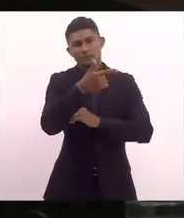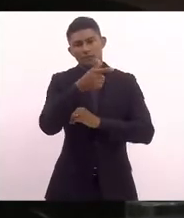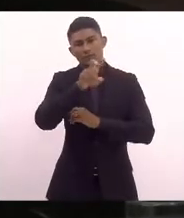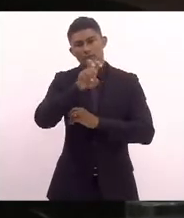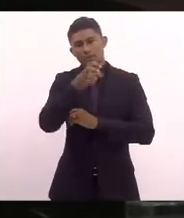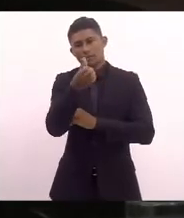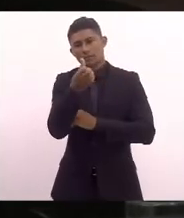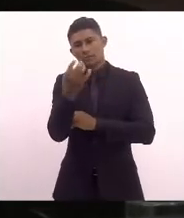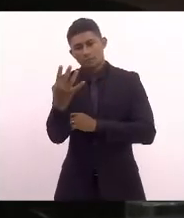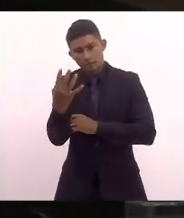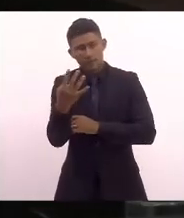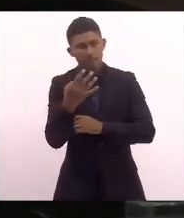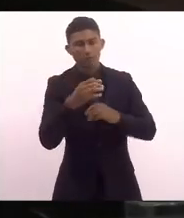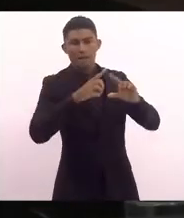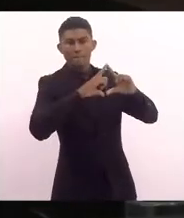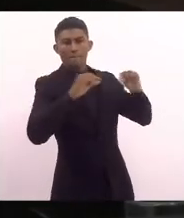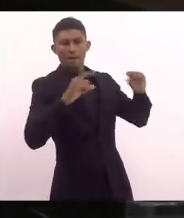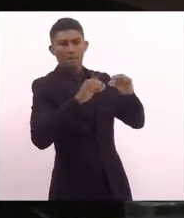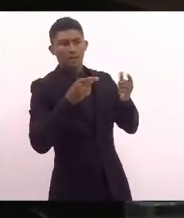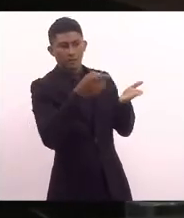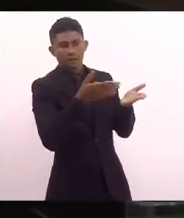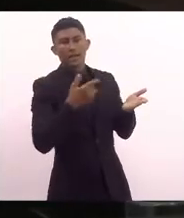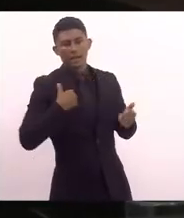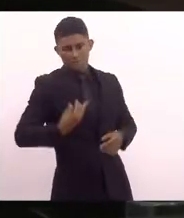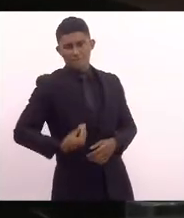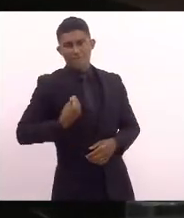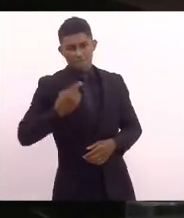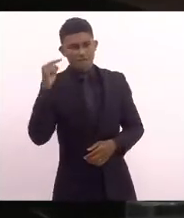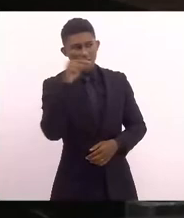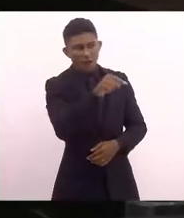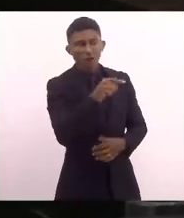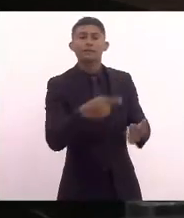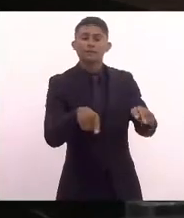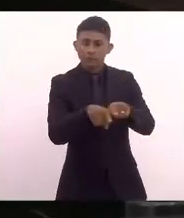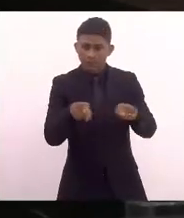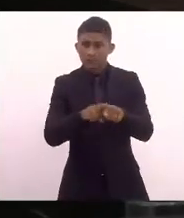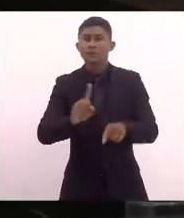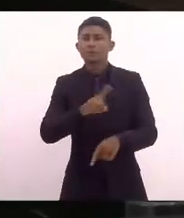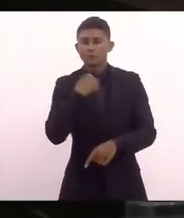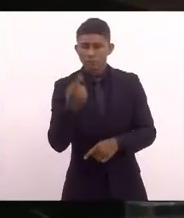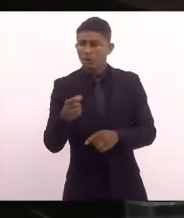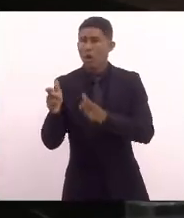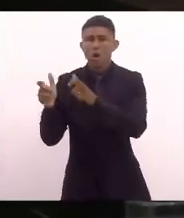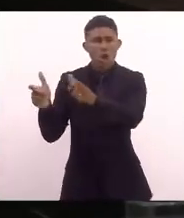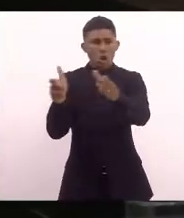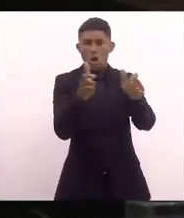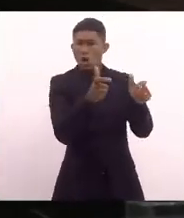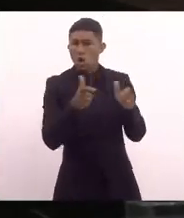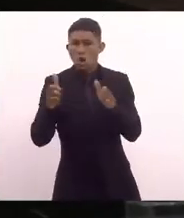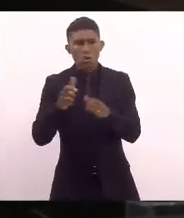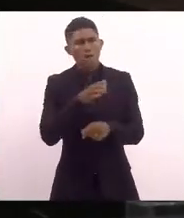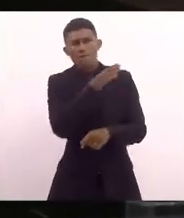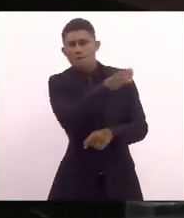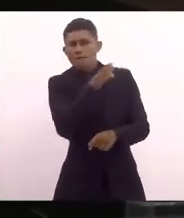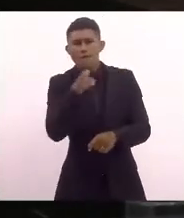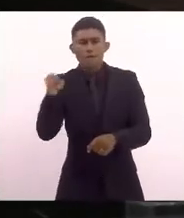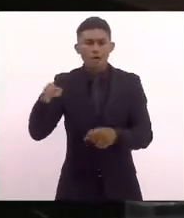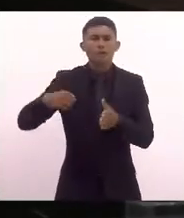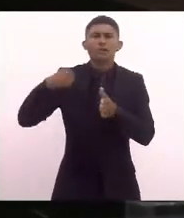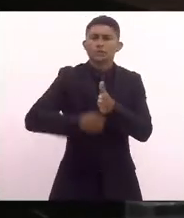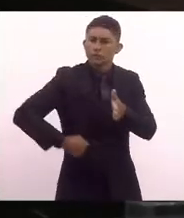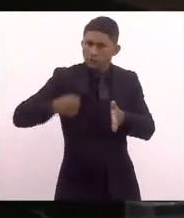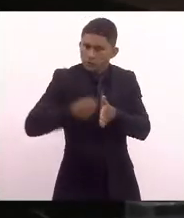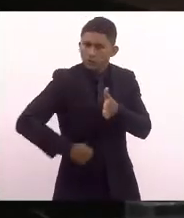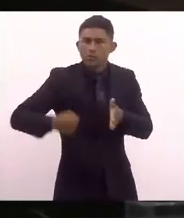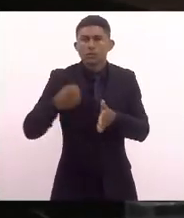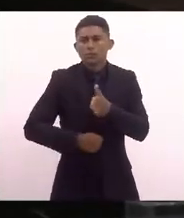PL 2564, Brasília, estivemos presentes. E estamos presentes nas unidades também, viu, deputada? Muita luta. Muitos